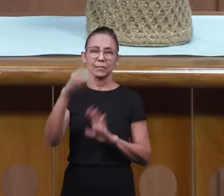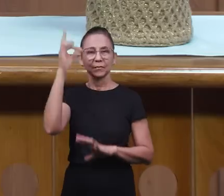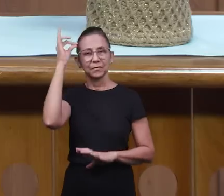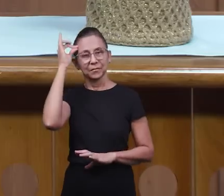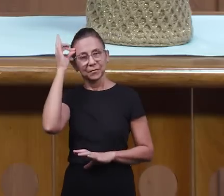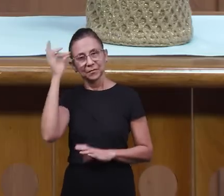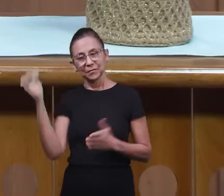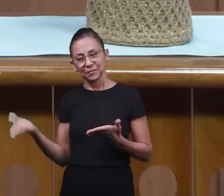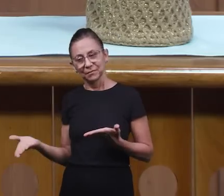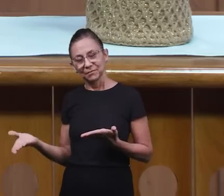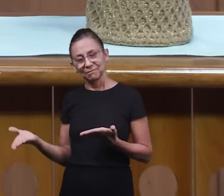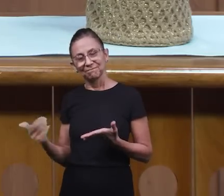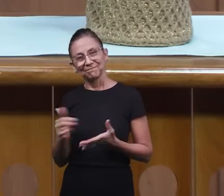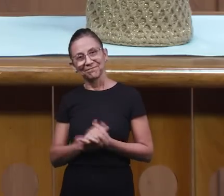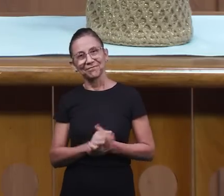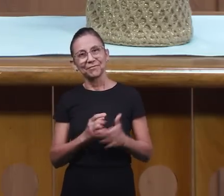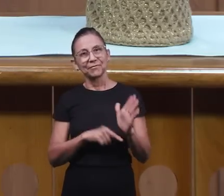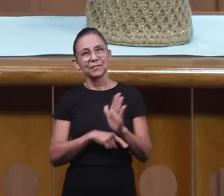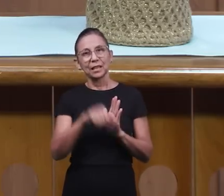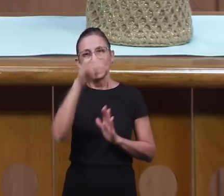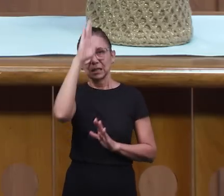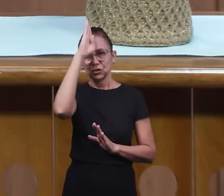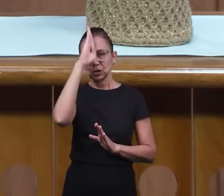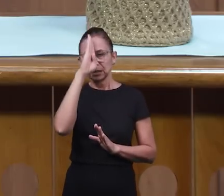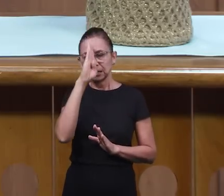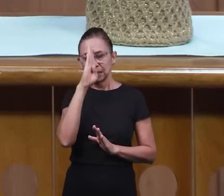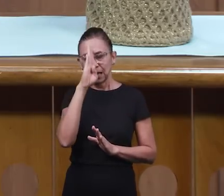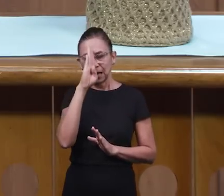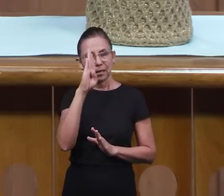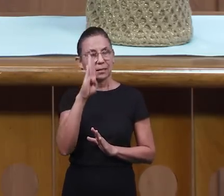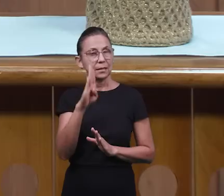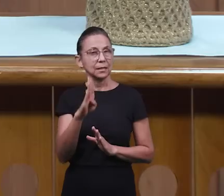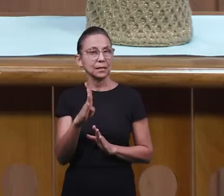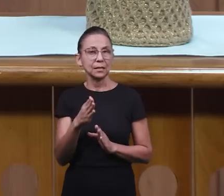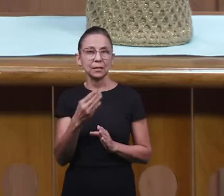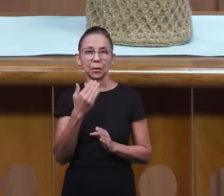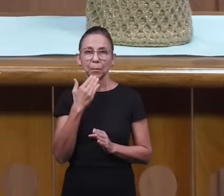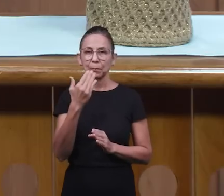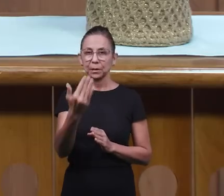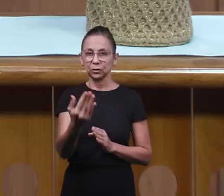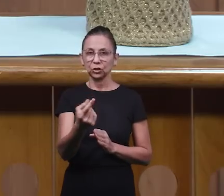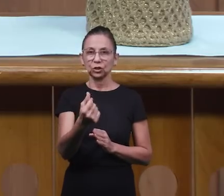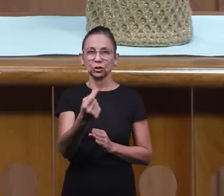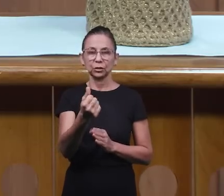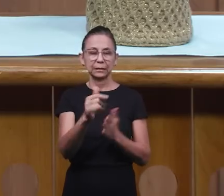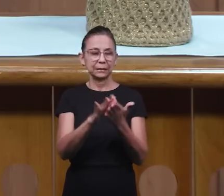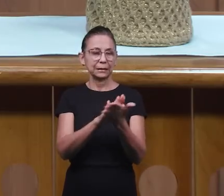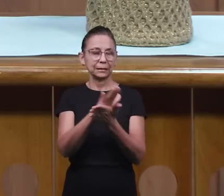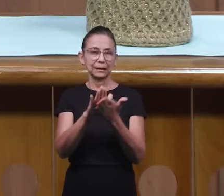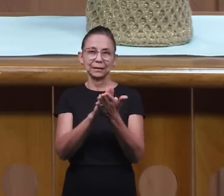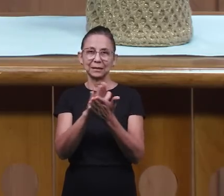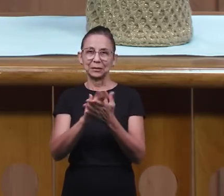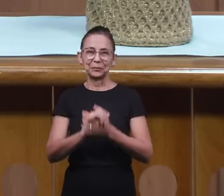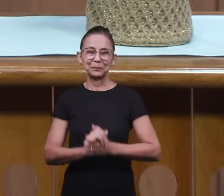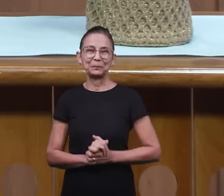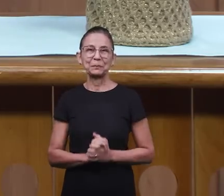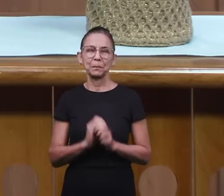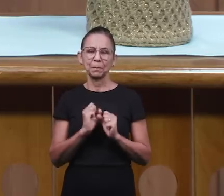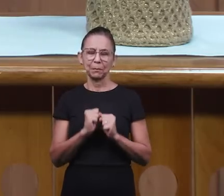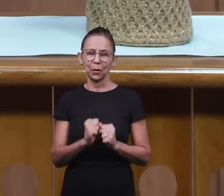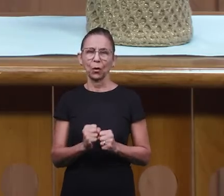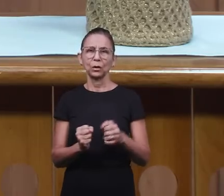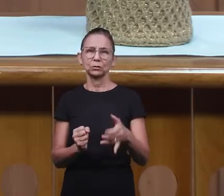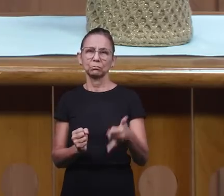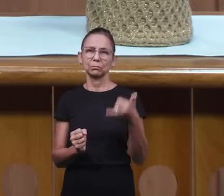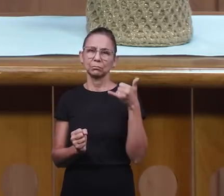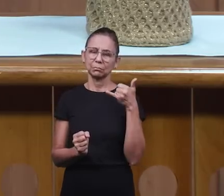espiritual. Estaremos ali para fazer isso. Tudo é gratuito, não estaremos recebendo, não estaremos cobrando nada para isso.